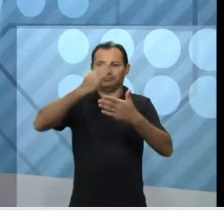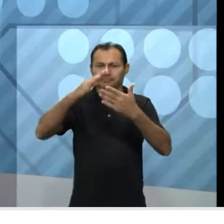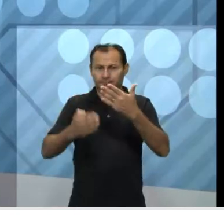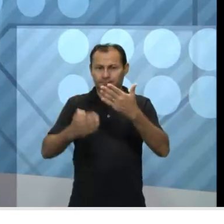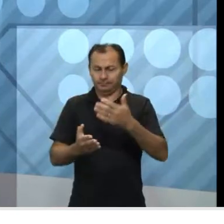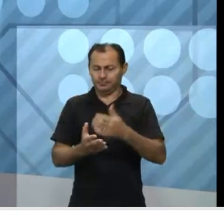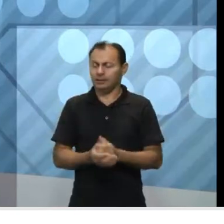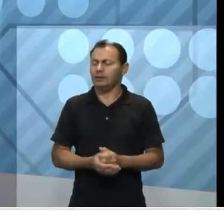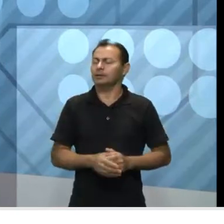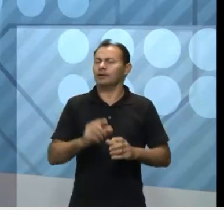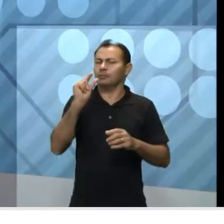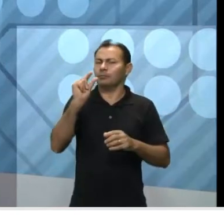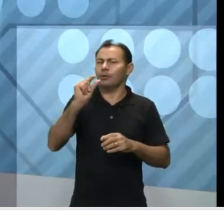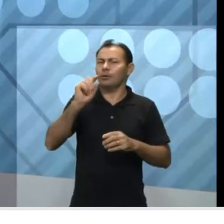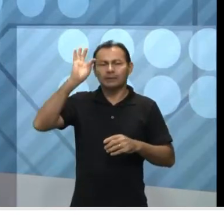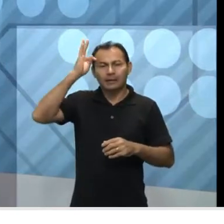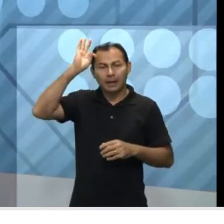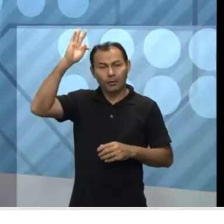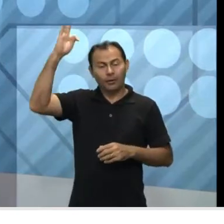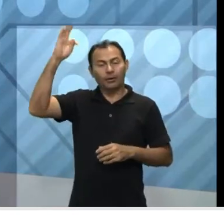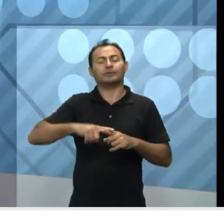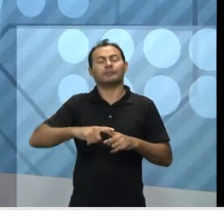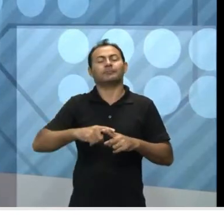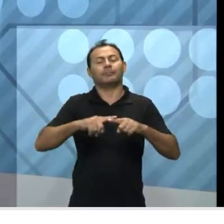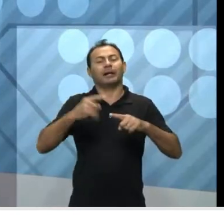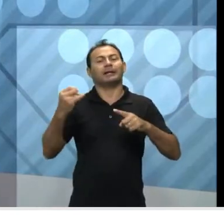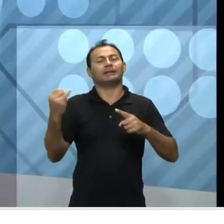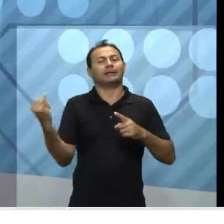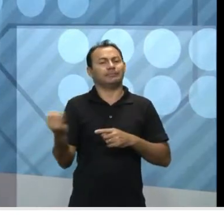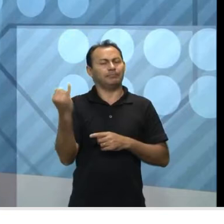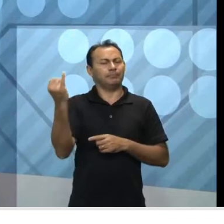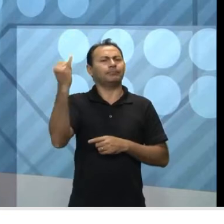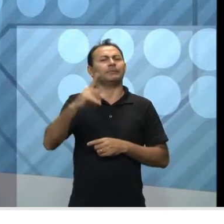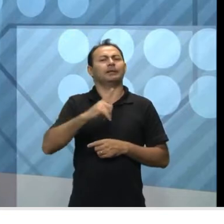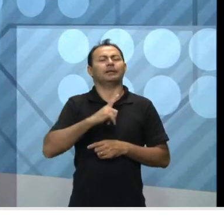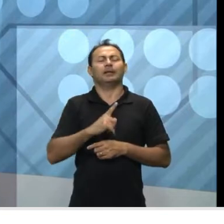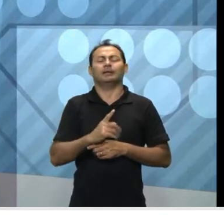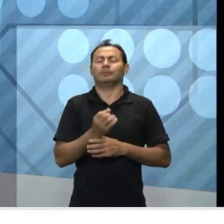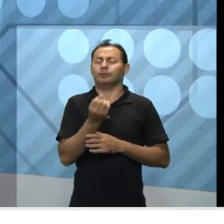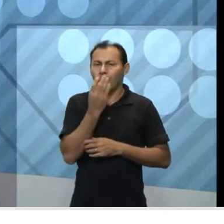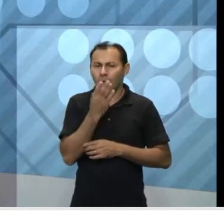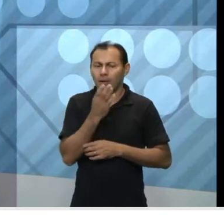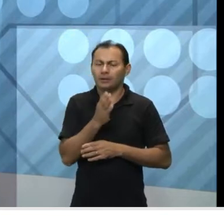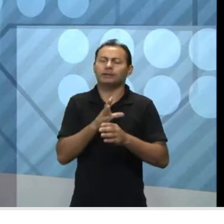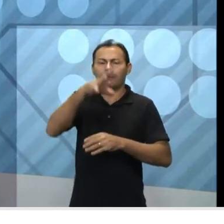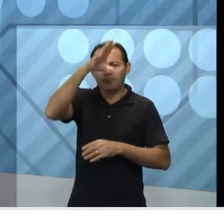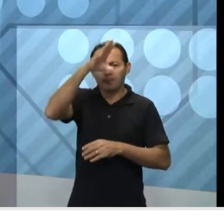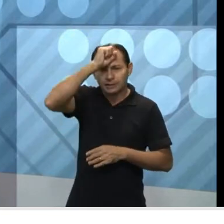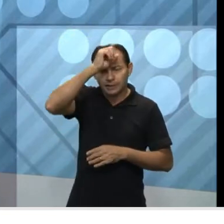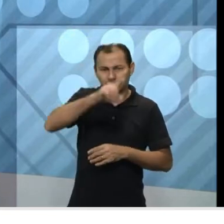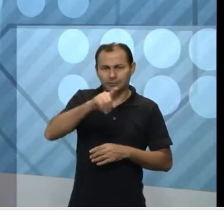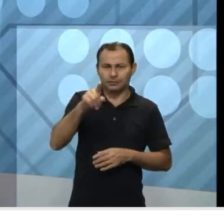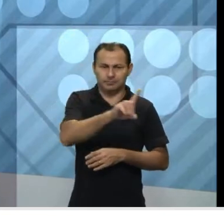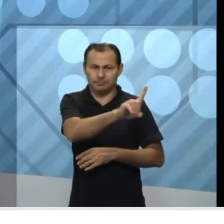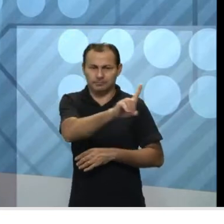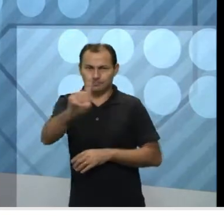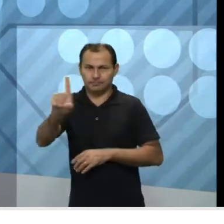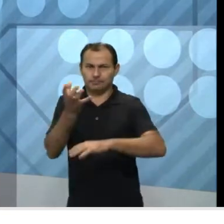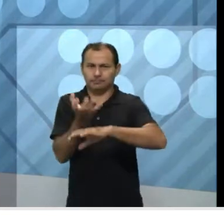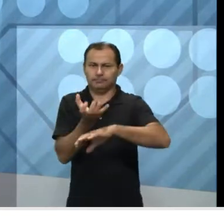fundamentos um pouco teóricos, mas importantíssimos. Eu tenho certeza que será de muita contribuição para você durante a disciplina,